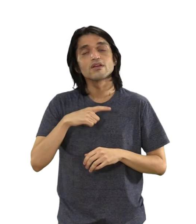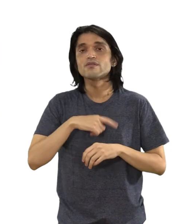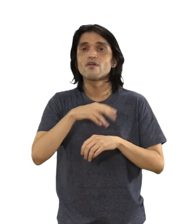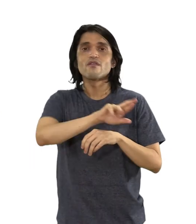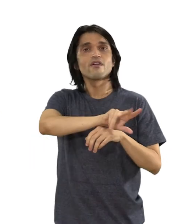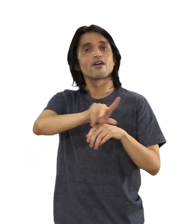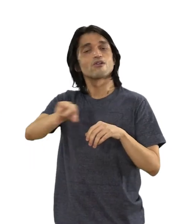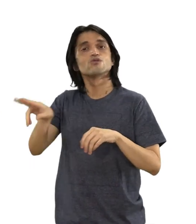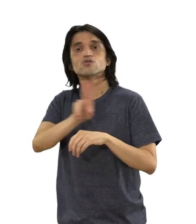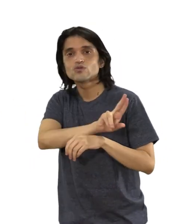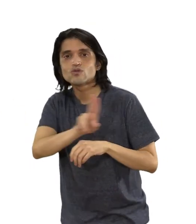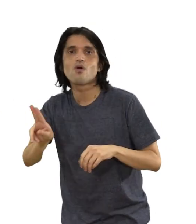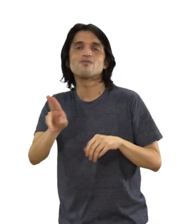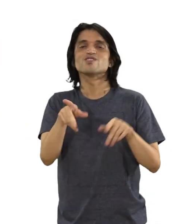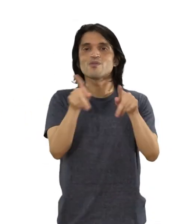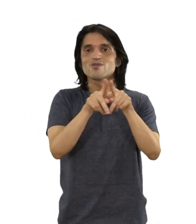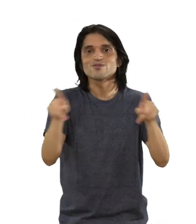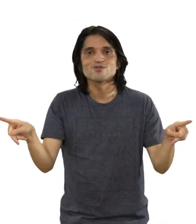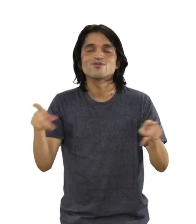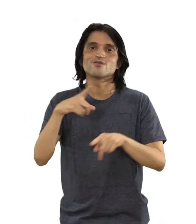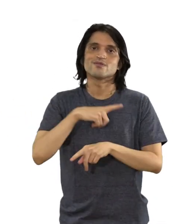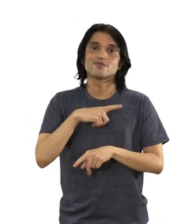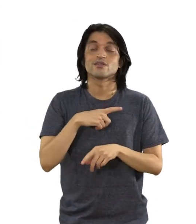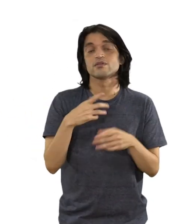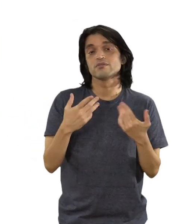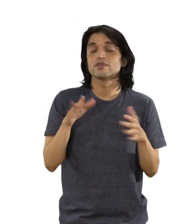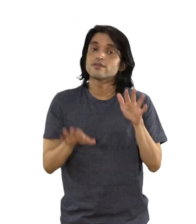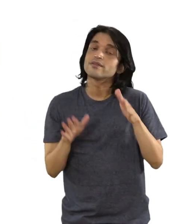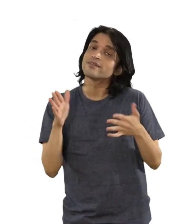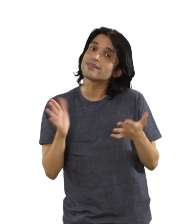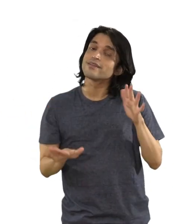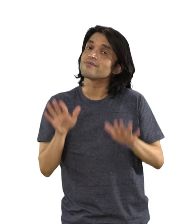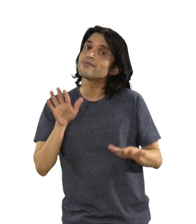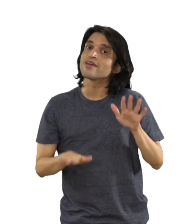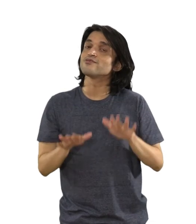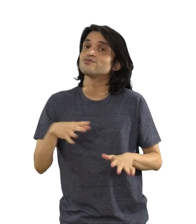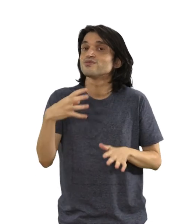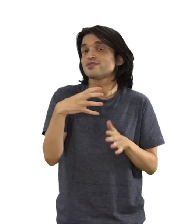a depender do significado do seu complemento, dentro do contexto.